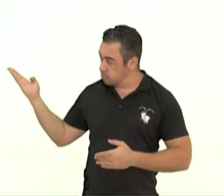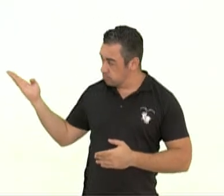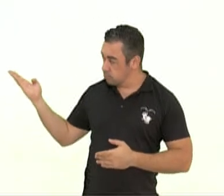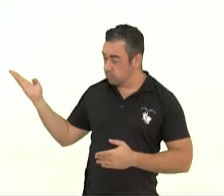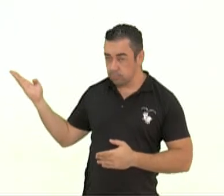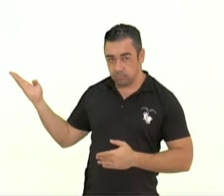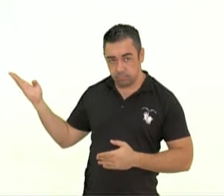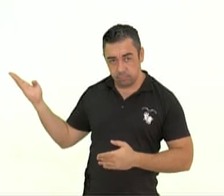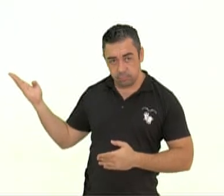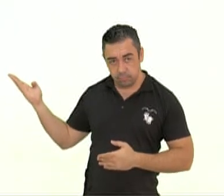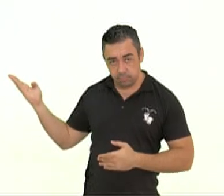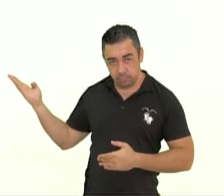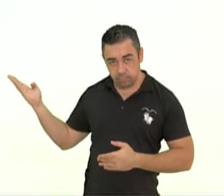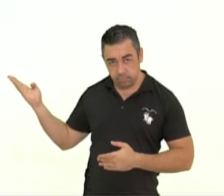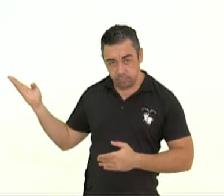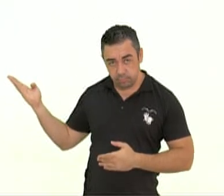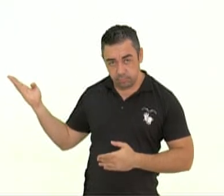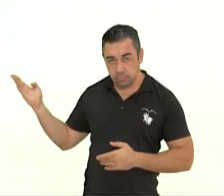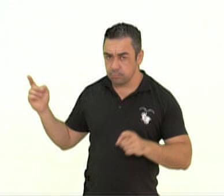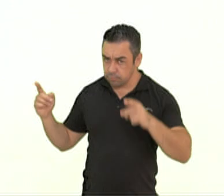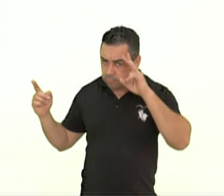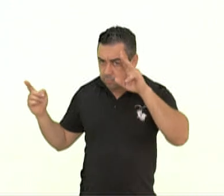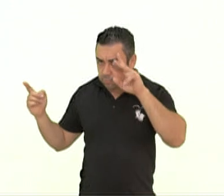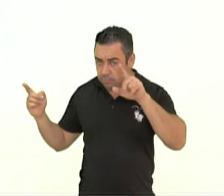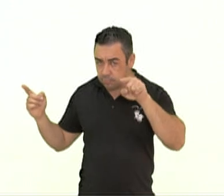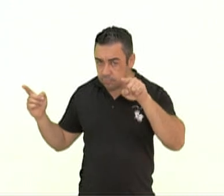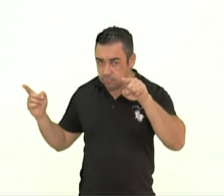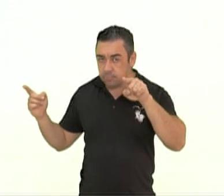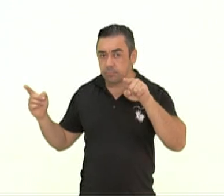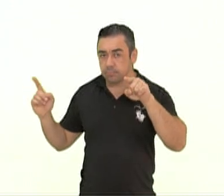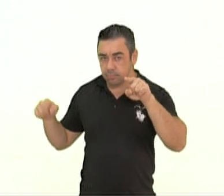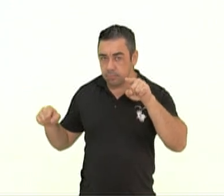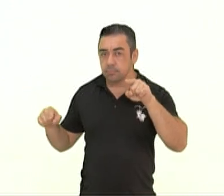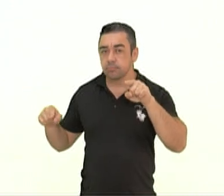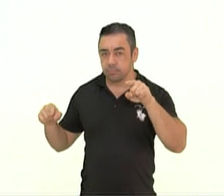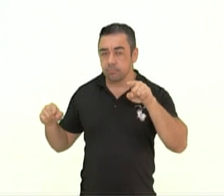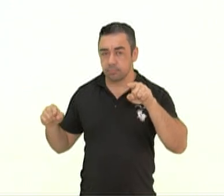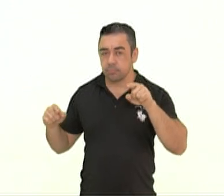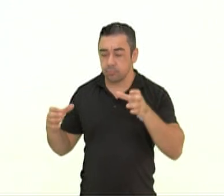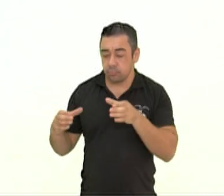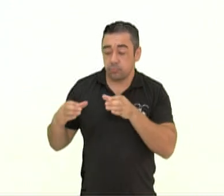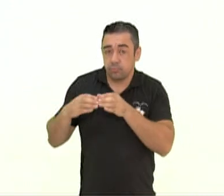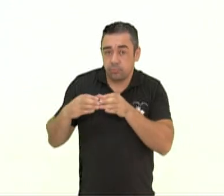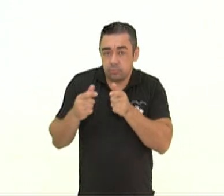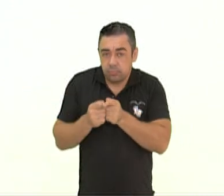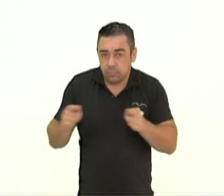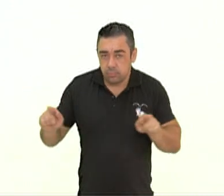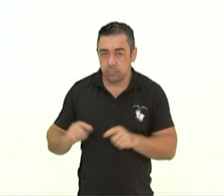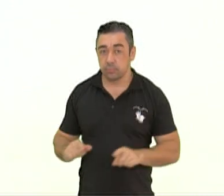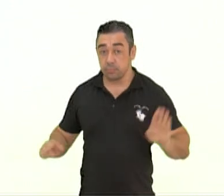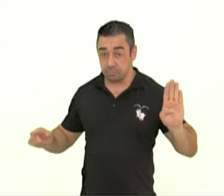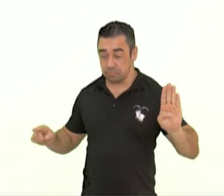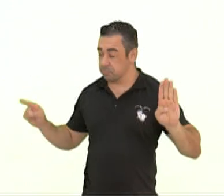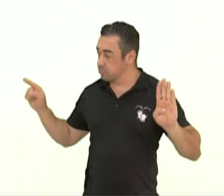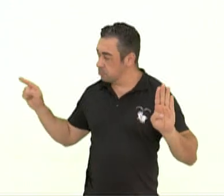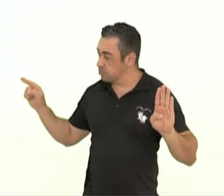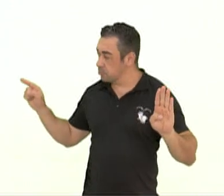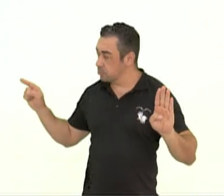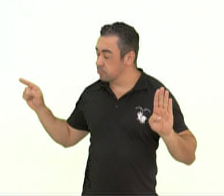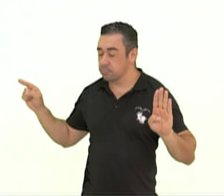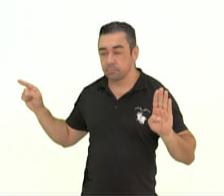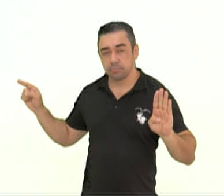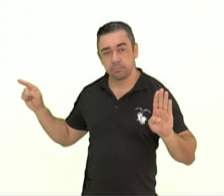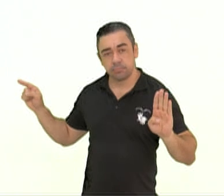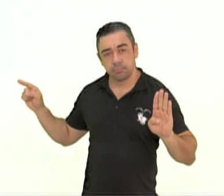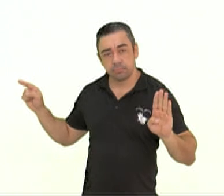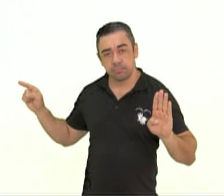entre, para, perante, por. Lembram daí? É uma das classes gramaticais, tá? Aqui outra. B, falar, cantar,